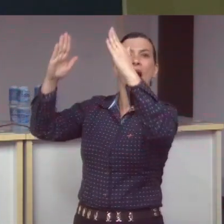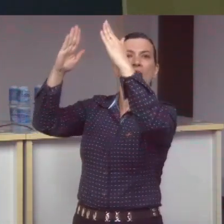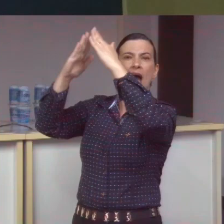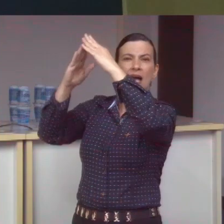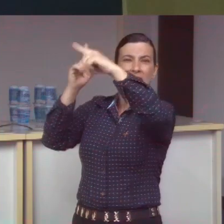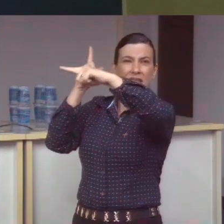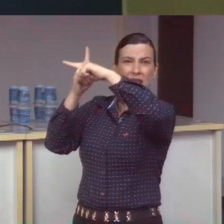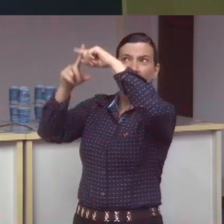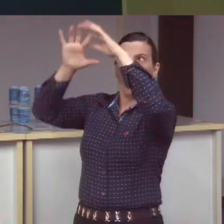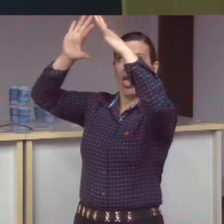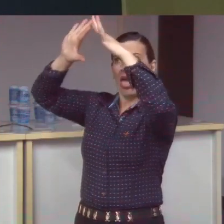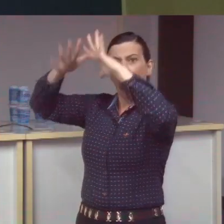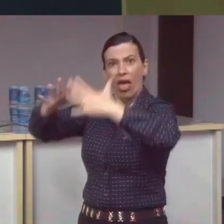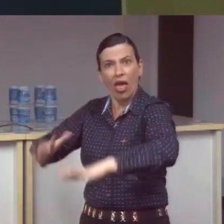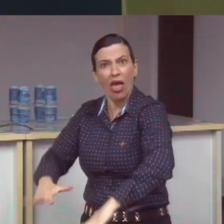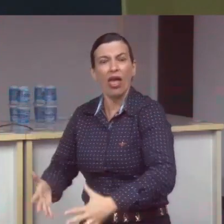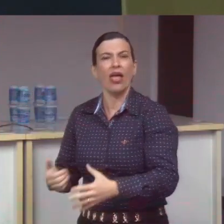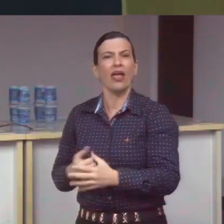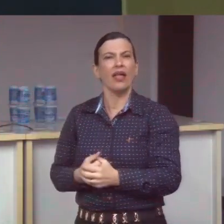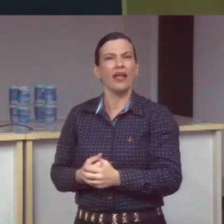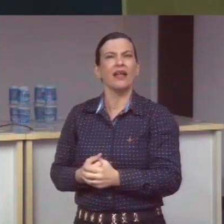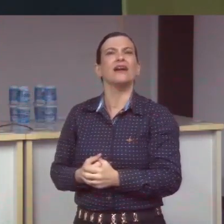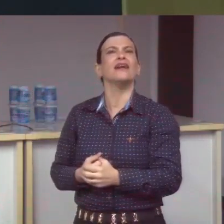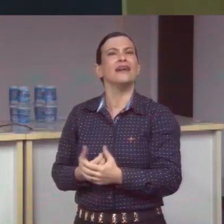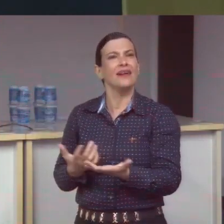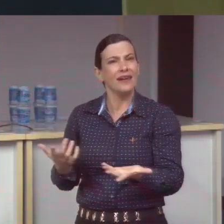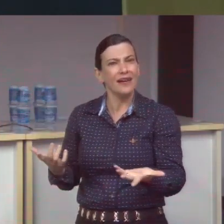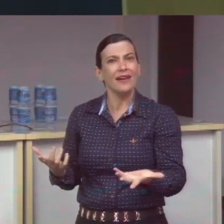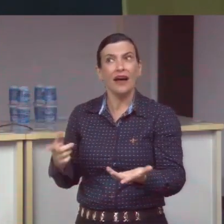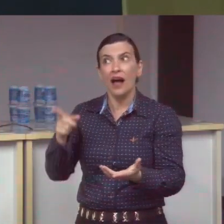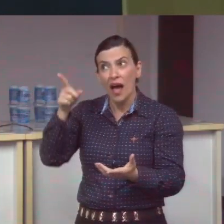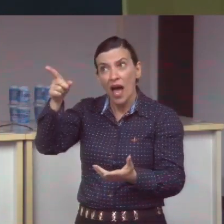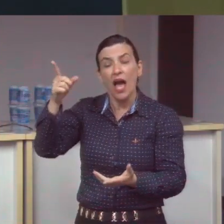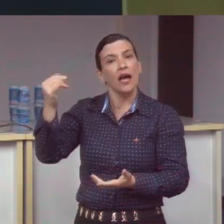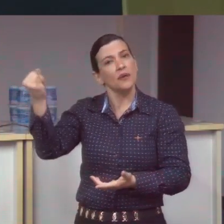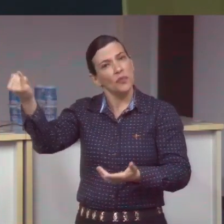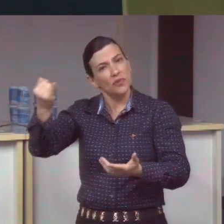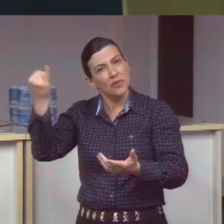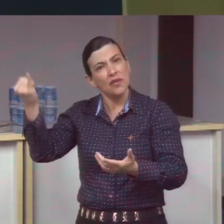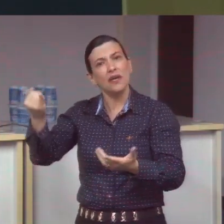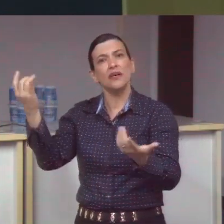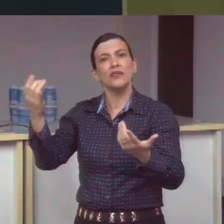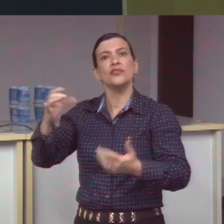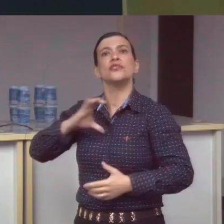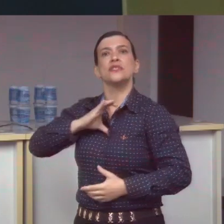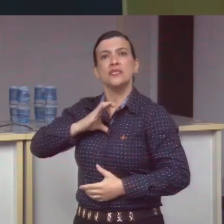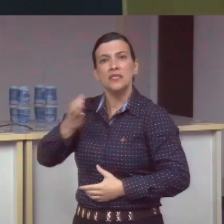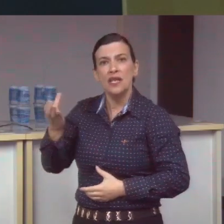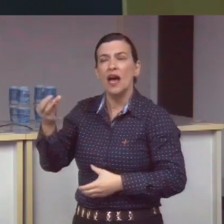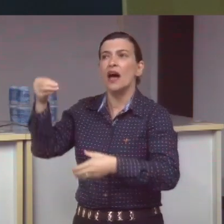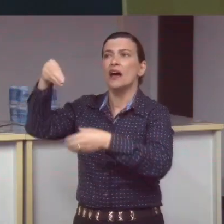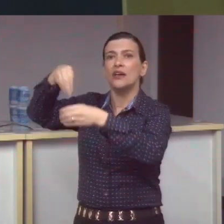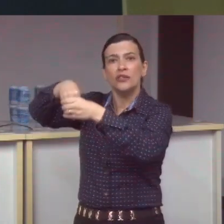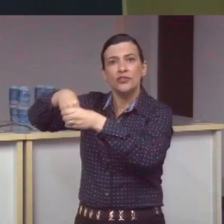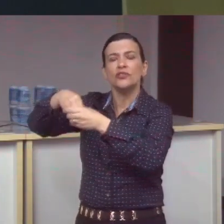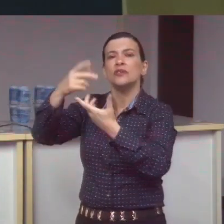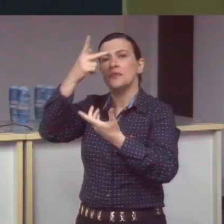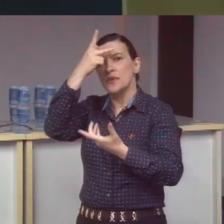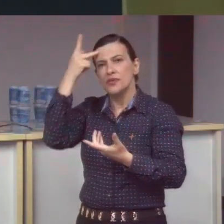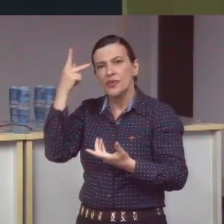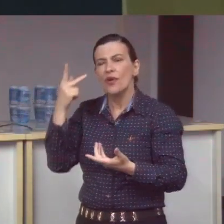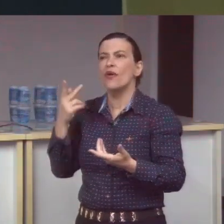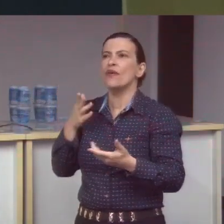para pensar que a torre da igreja era significativa, era importante. Né? As pessoas vão à igreja, as